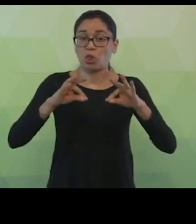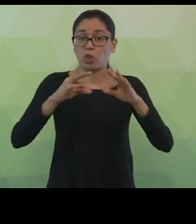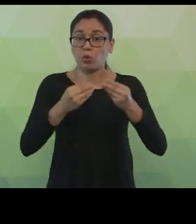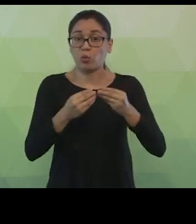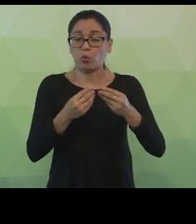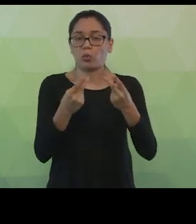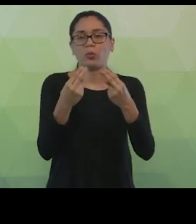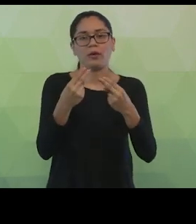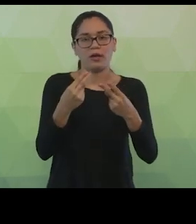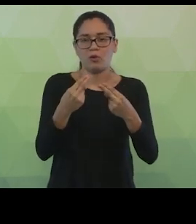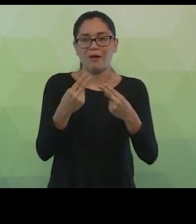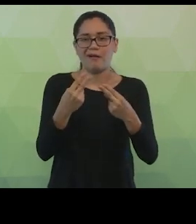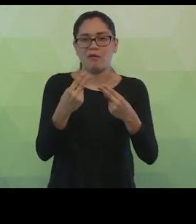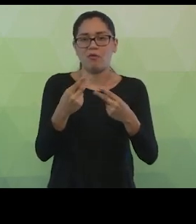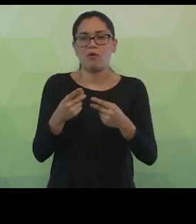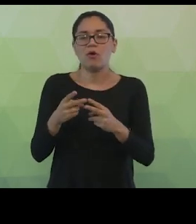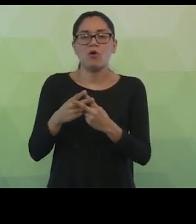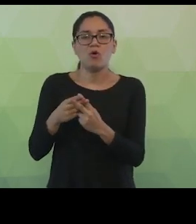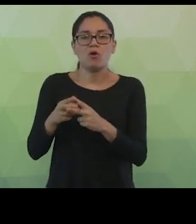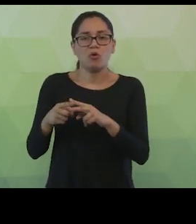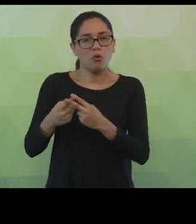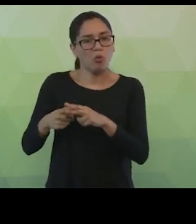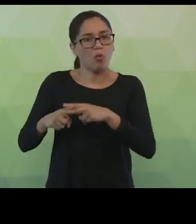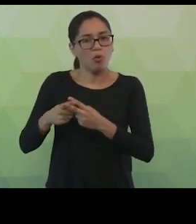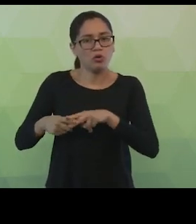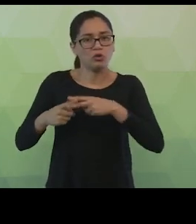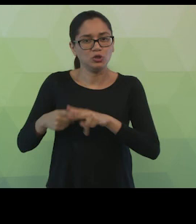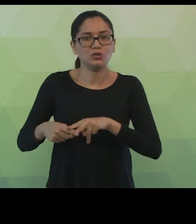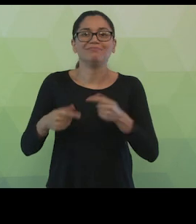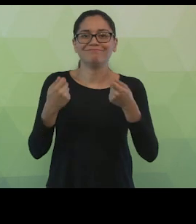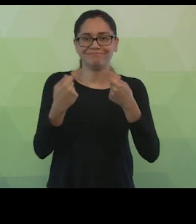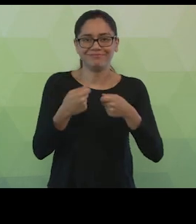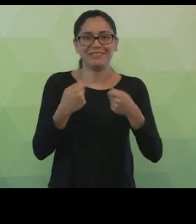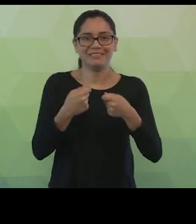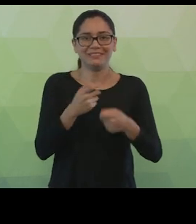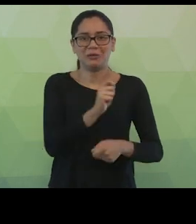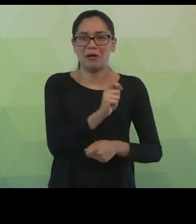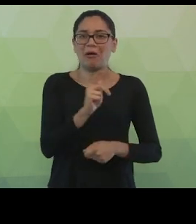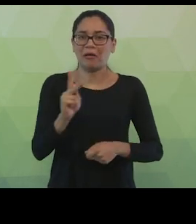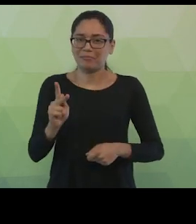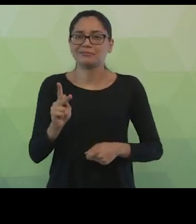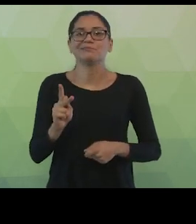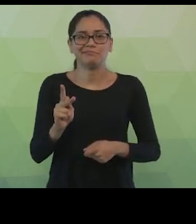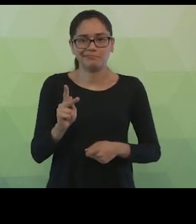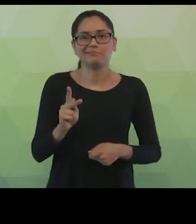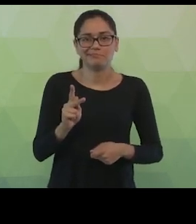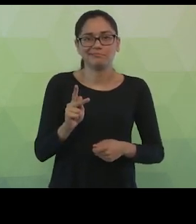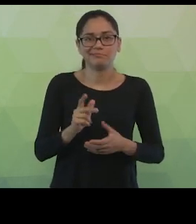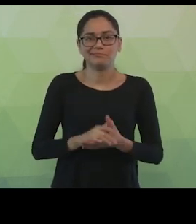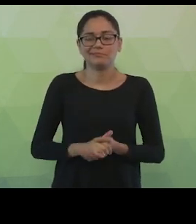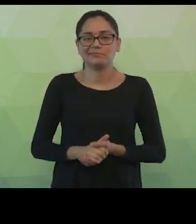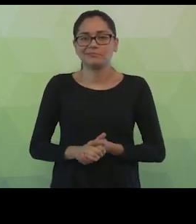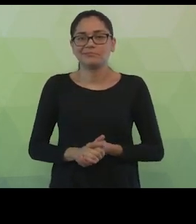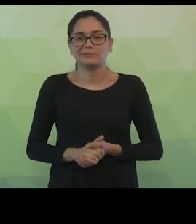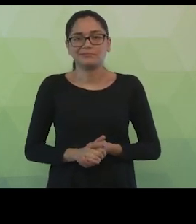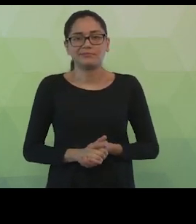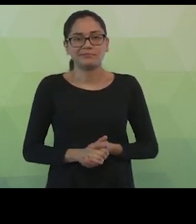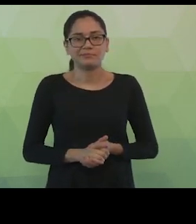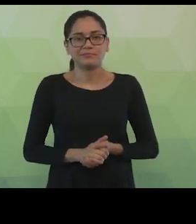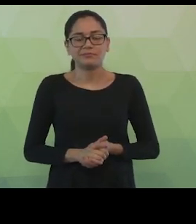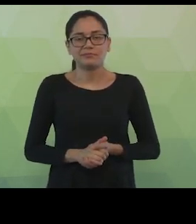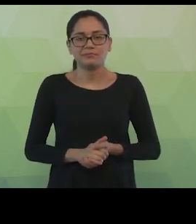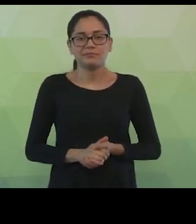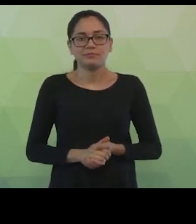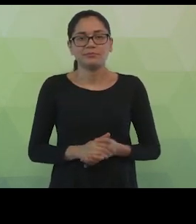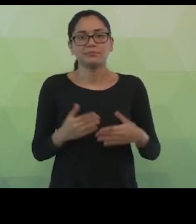temos que corrigir todo o programa, porque a gente mudou só aqui em cima. E aí, a